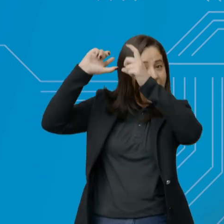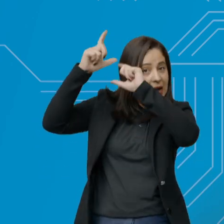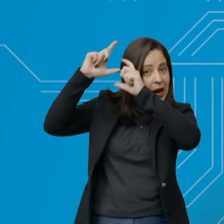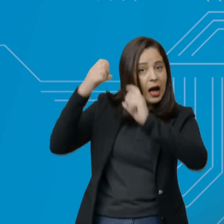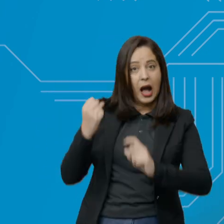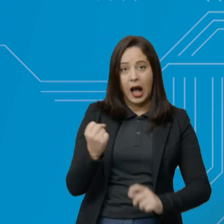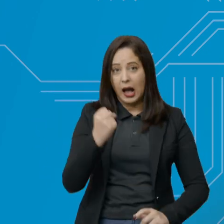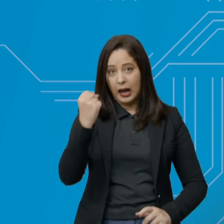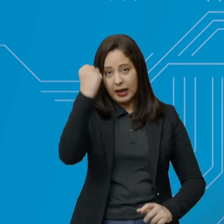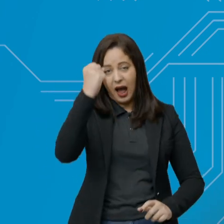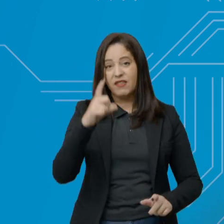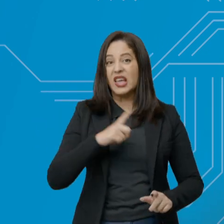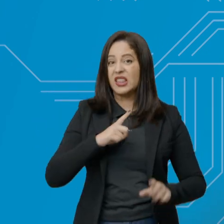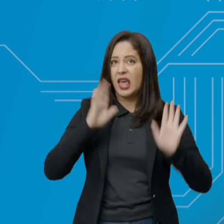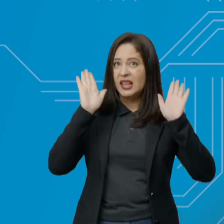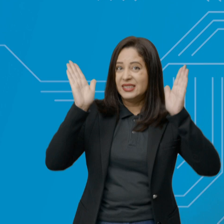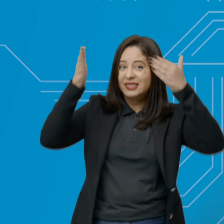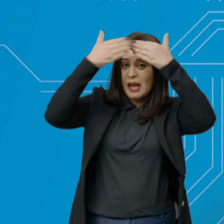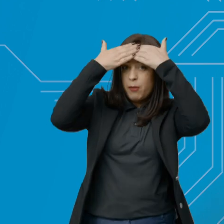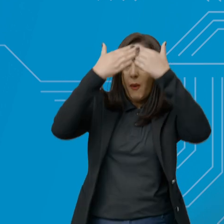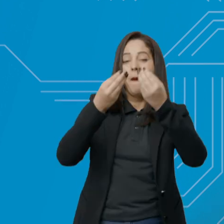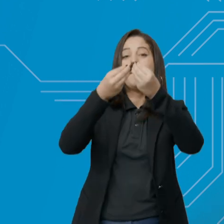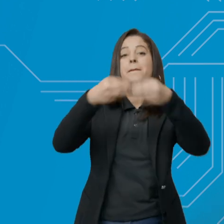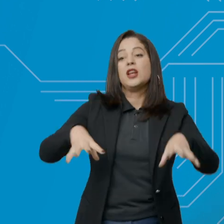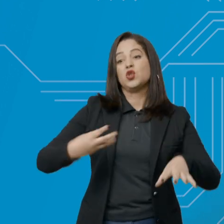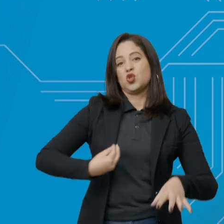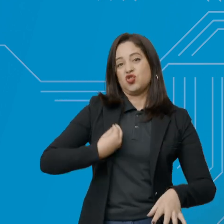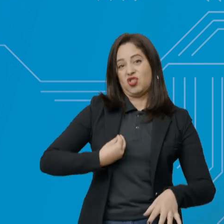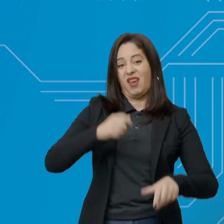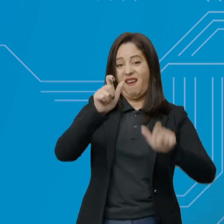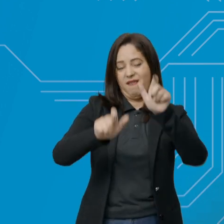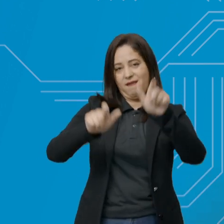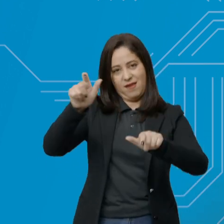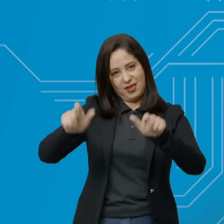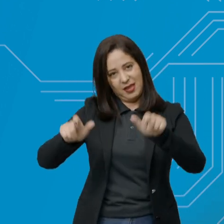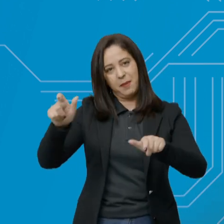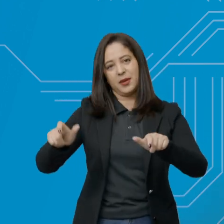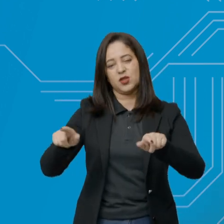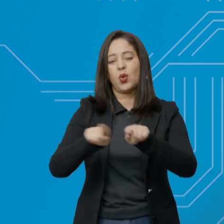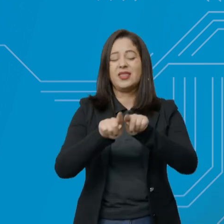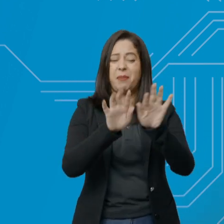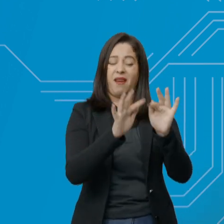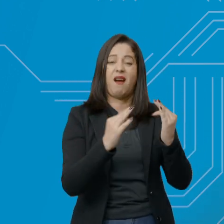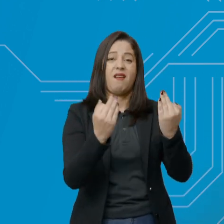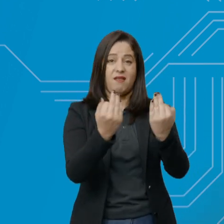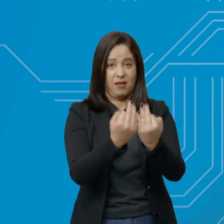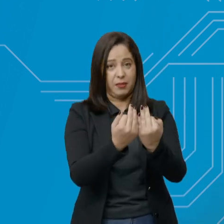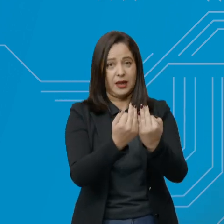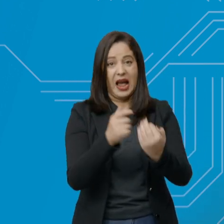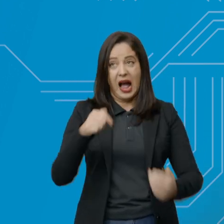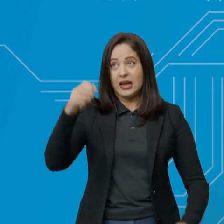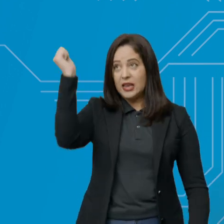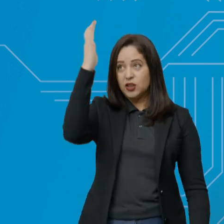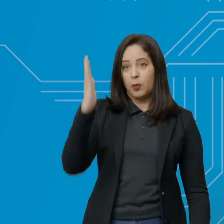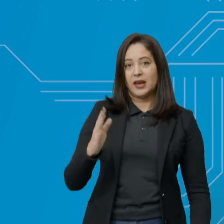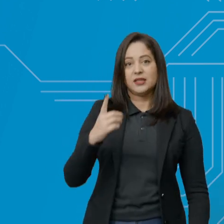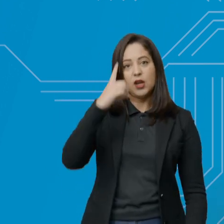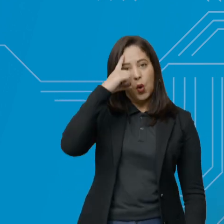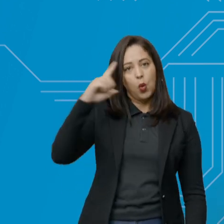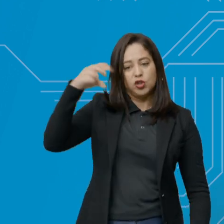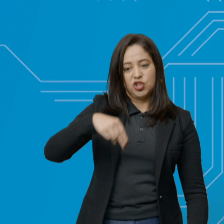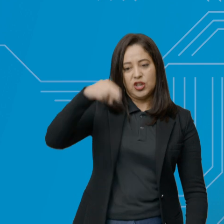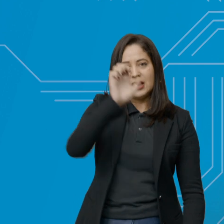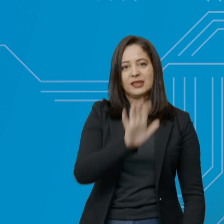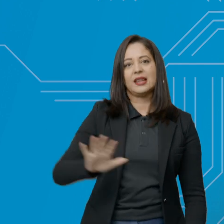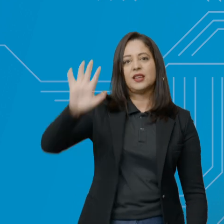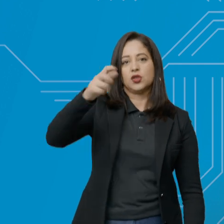um transtorno mental grave, cercado de tabus e que afeta a qualidade de vida tanto dos pacientes quanto dos familiares. E